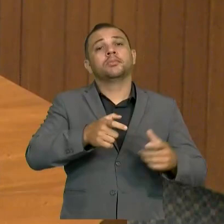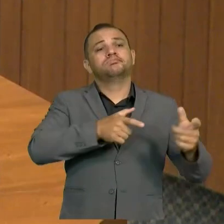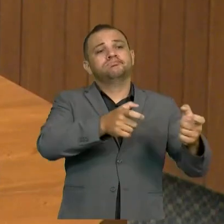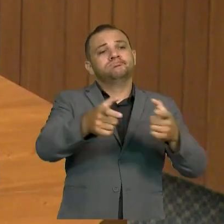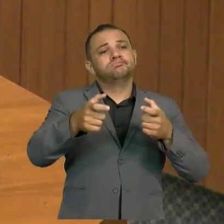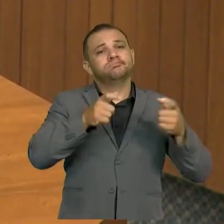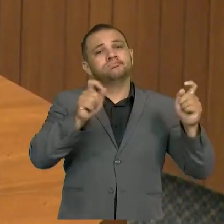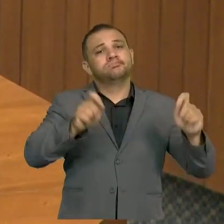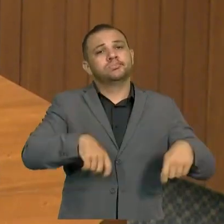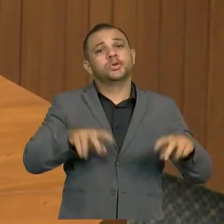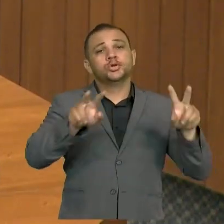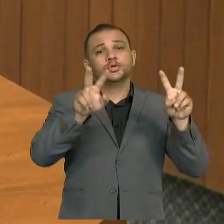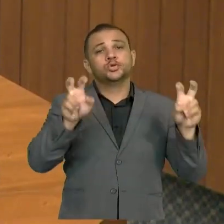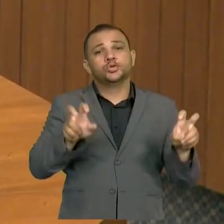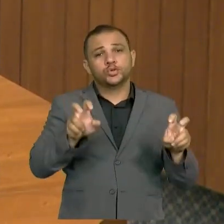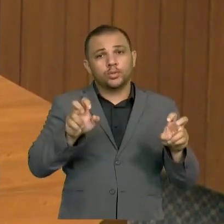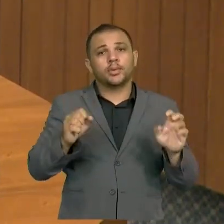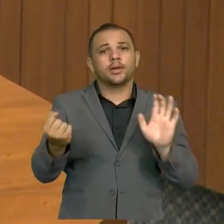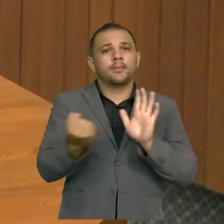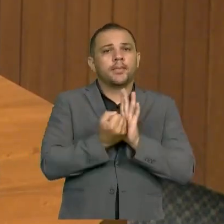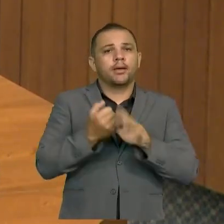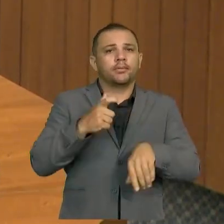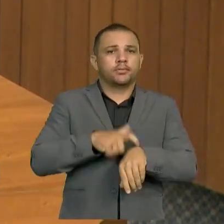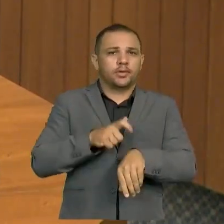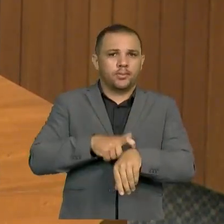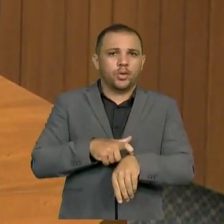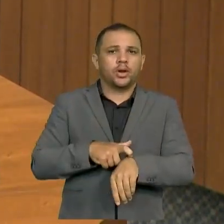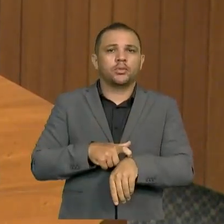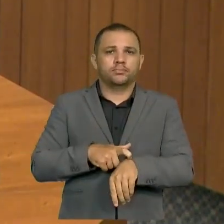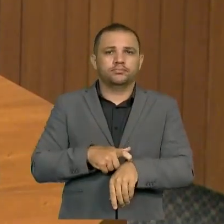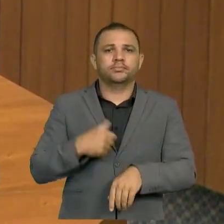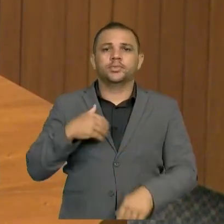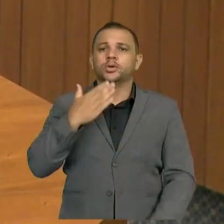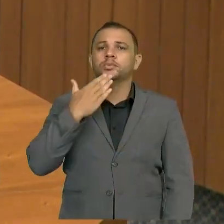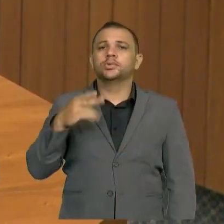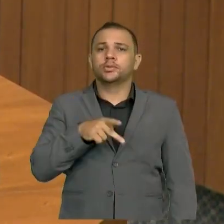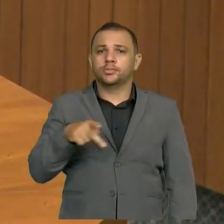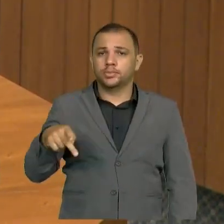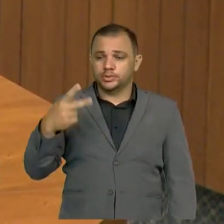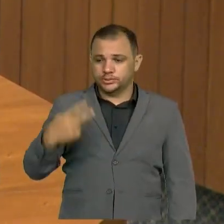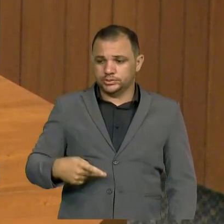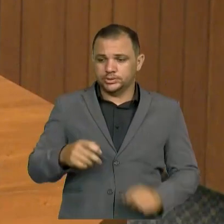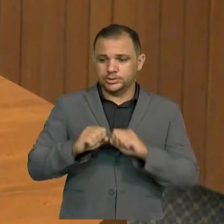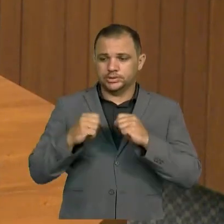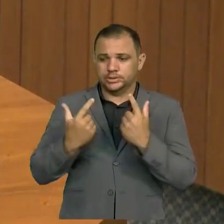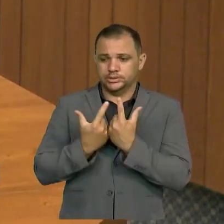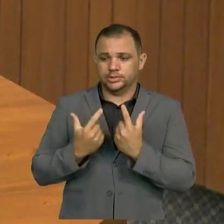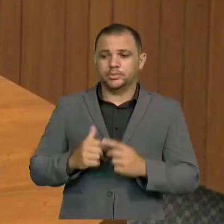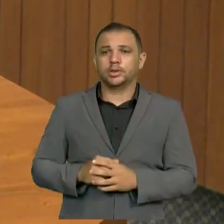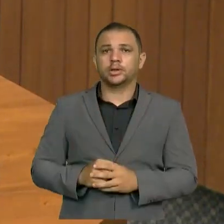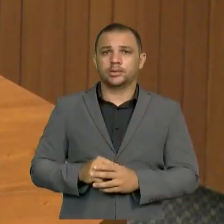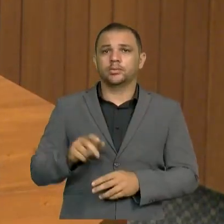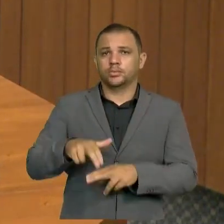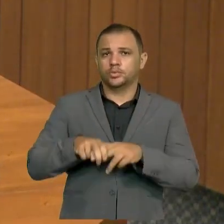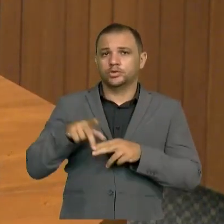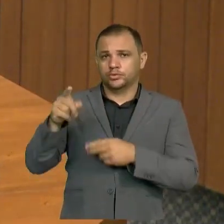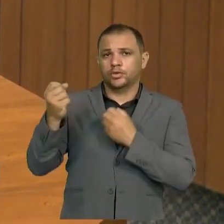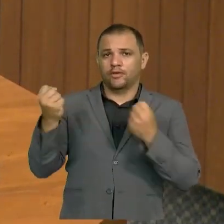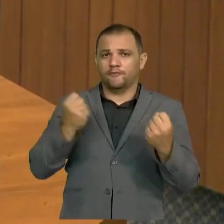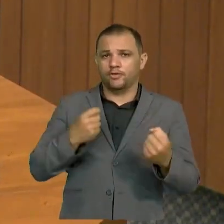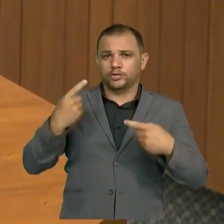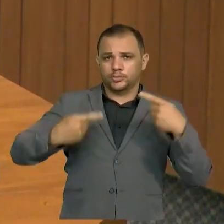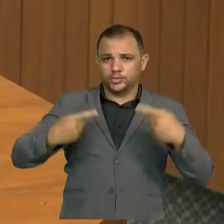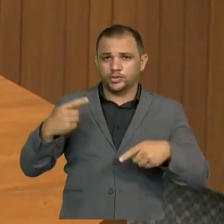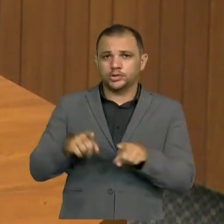guerra em relação ao marco temporal, e eu peço para que a presidente dessa casa, realmente, pela força política, pela força